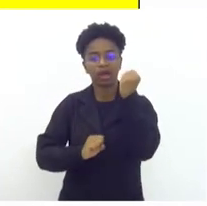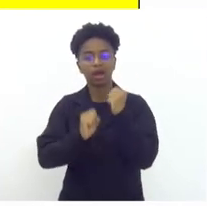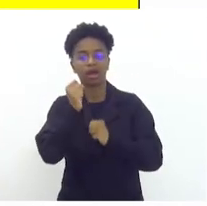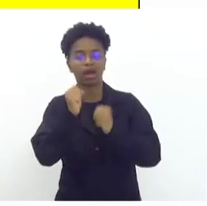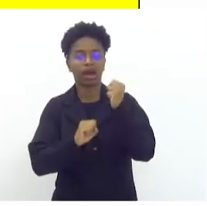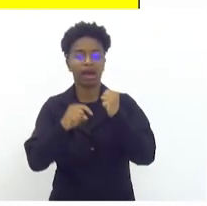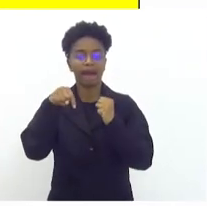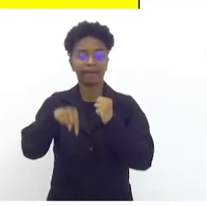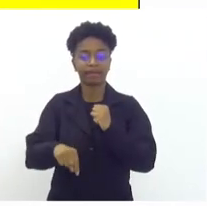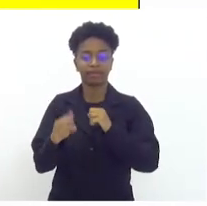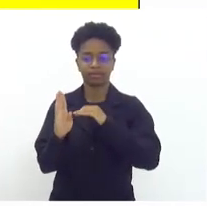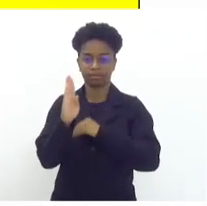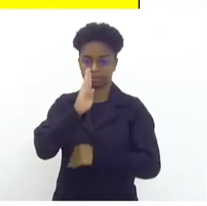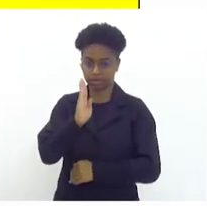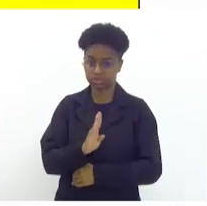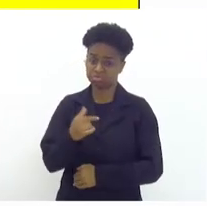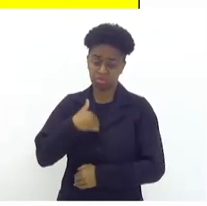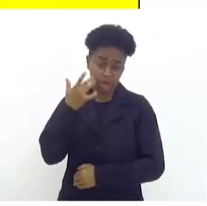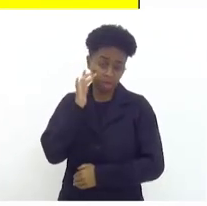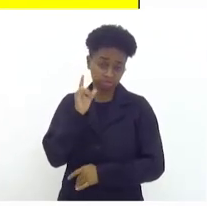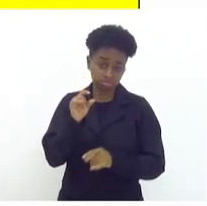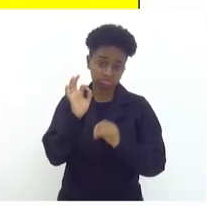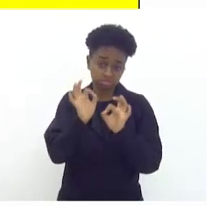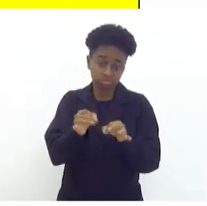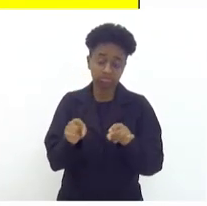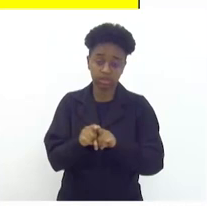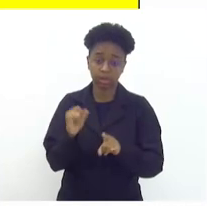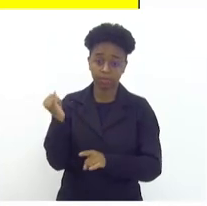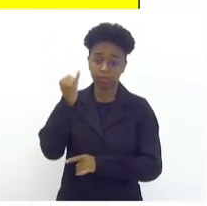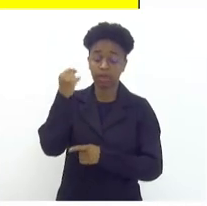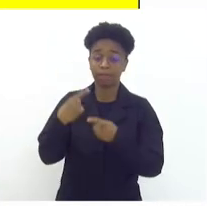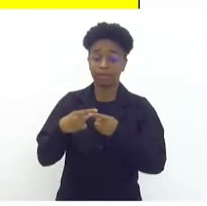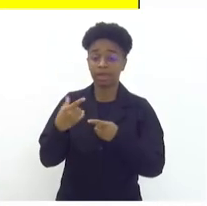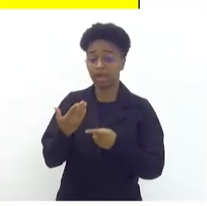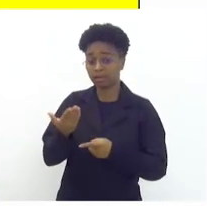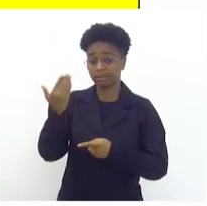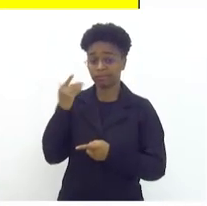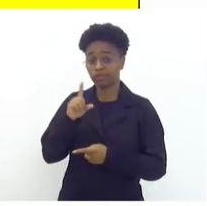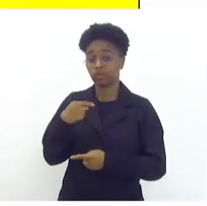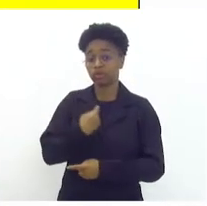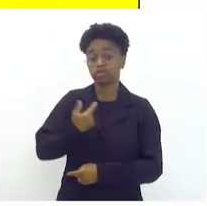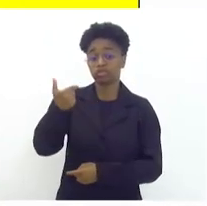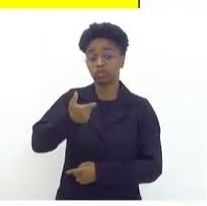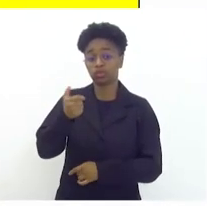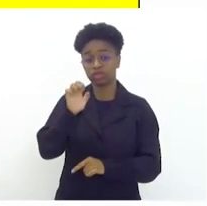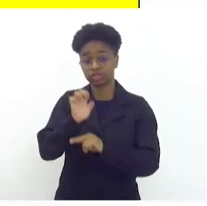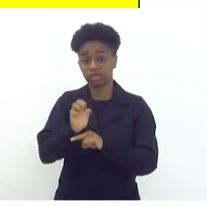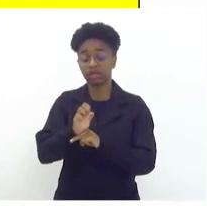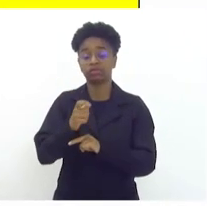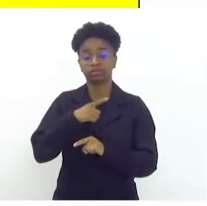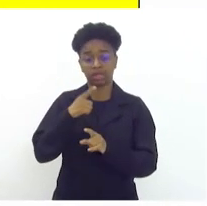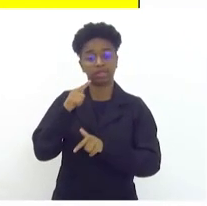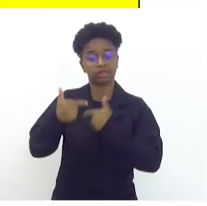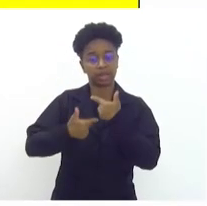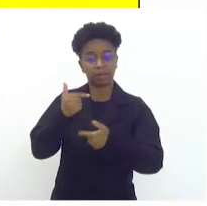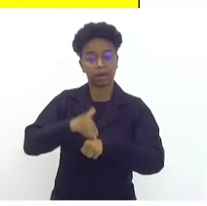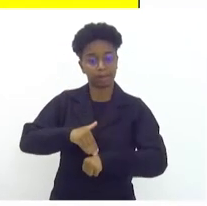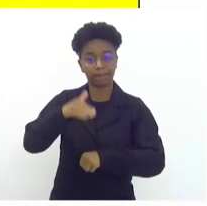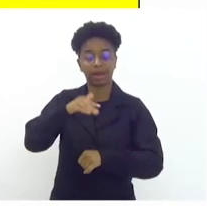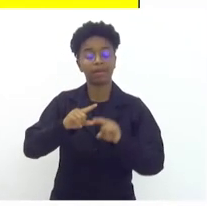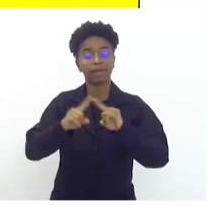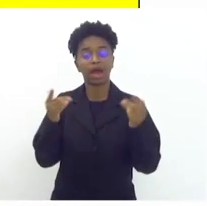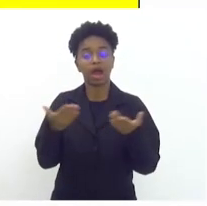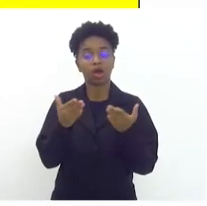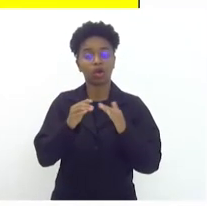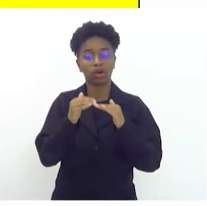e para nós isso é extremamente importante porque nós éramos o segundo estado com mais emprego na indústria de transformação e passamos